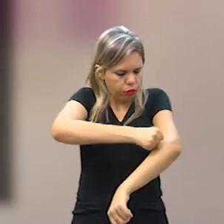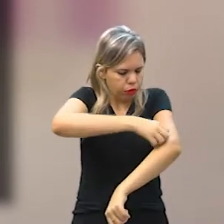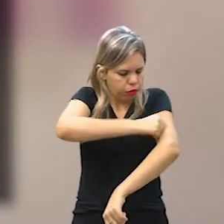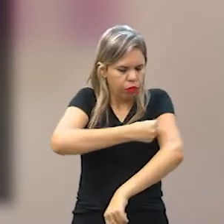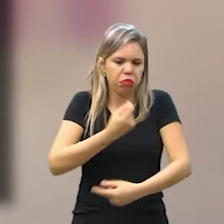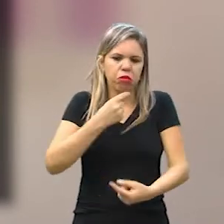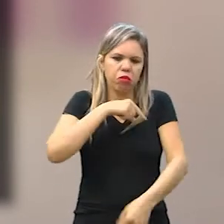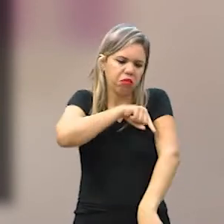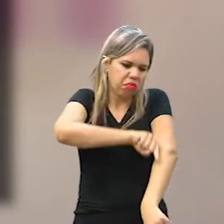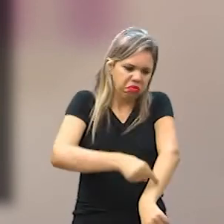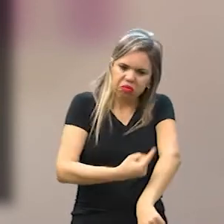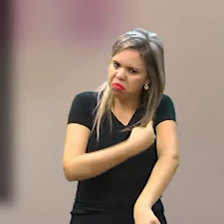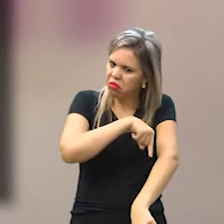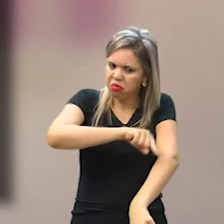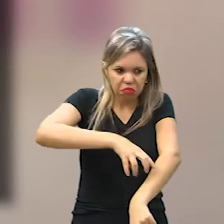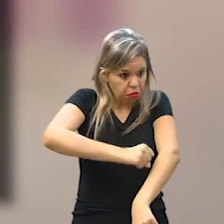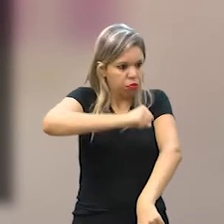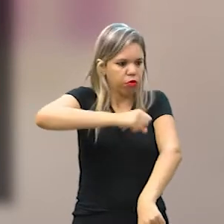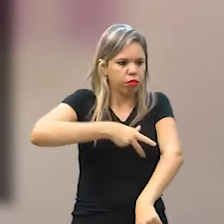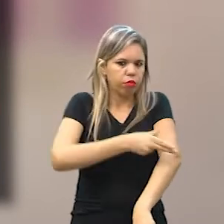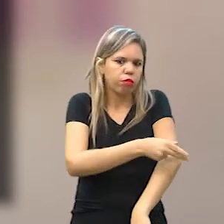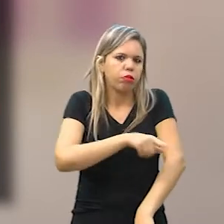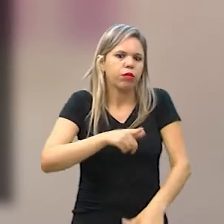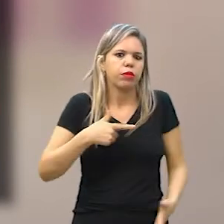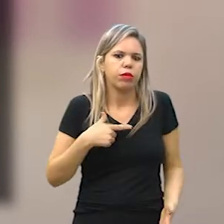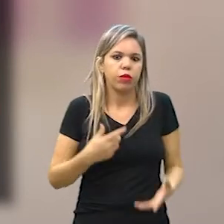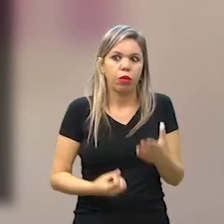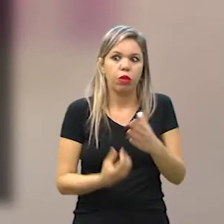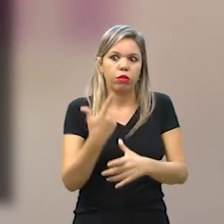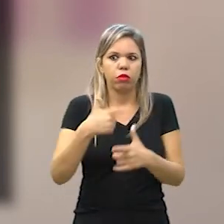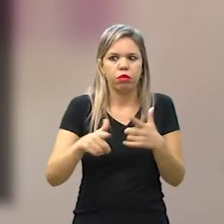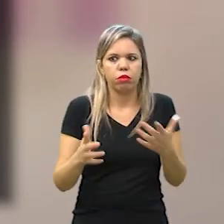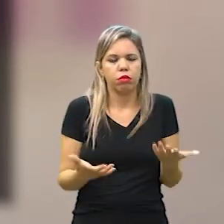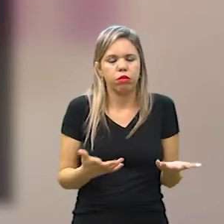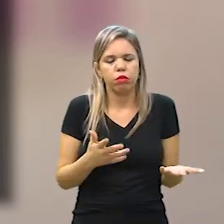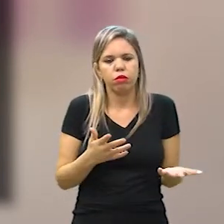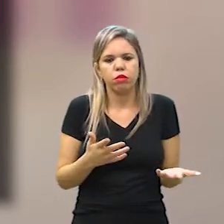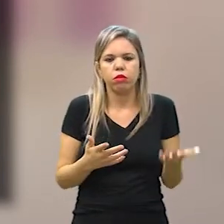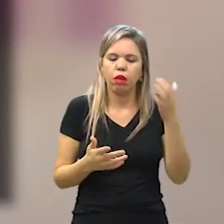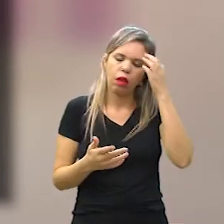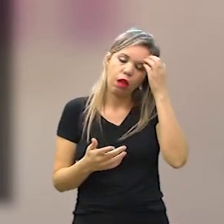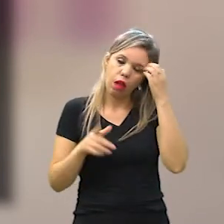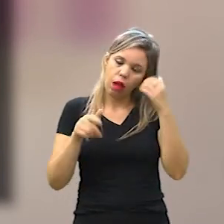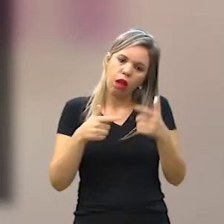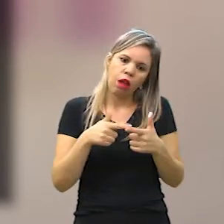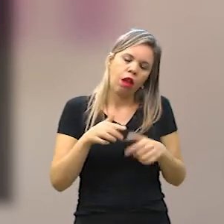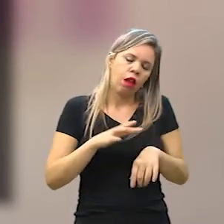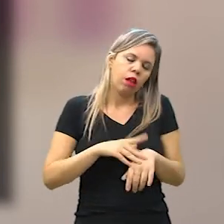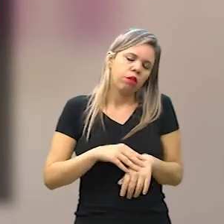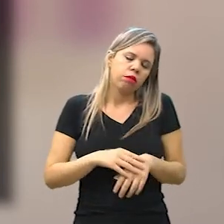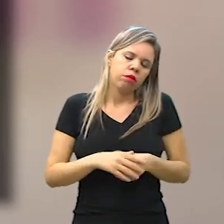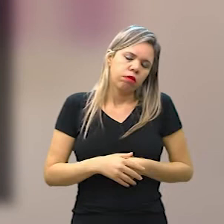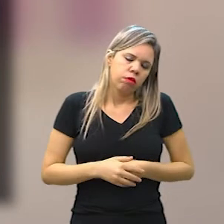têm irrigação suficiente, que podem evoluir para amputação. Então, é um quadro assim